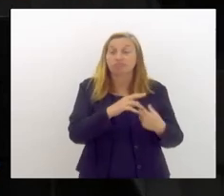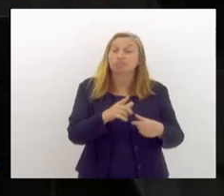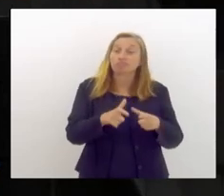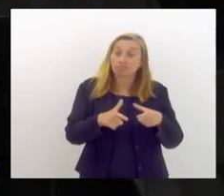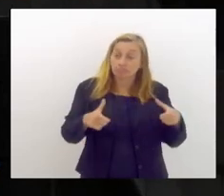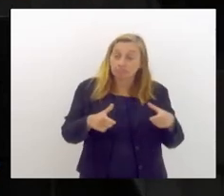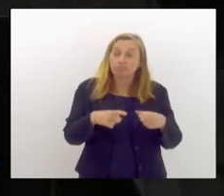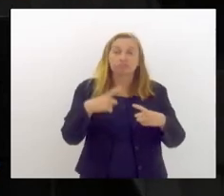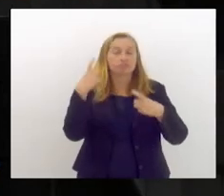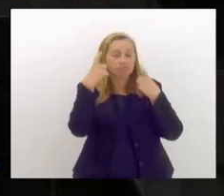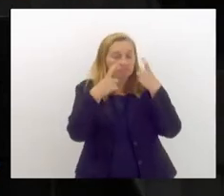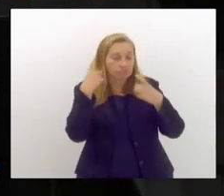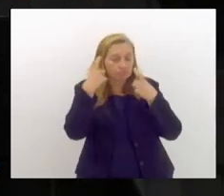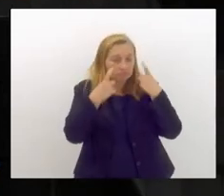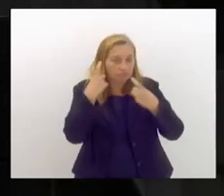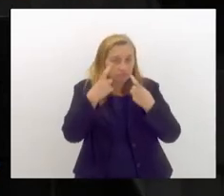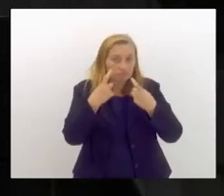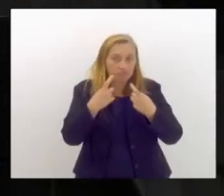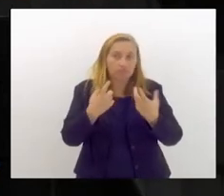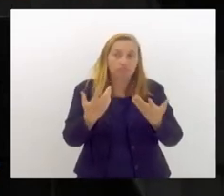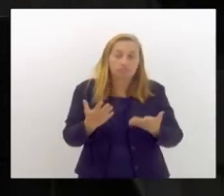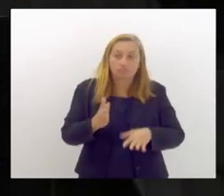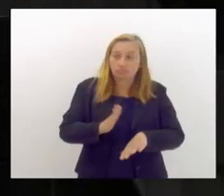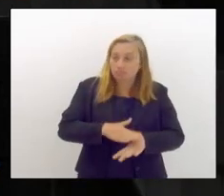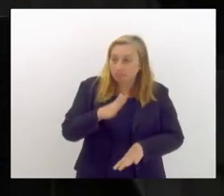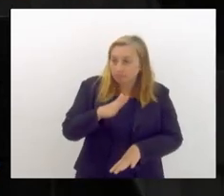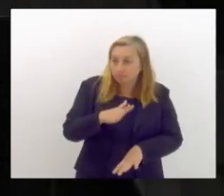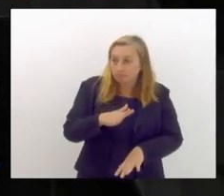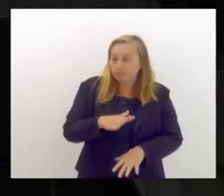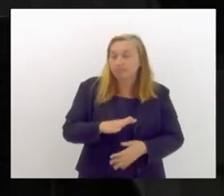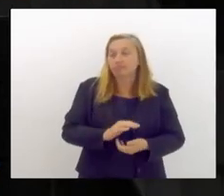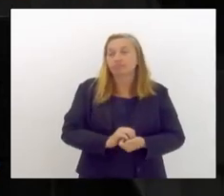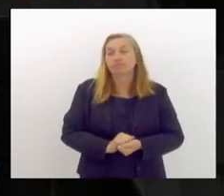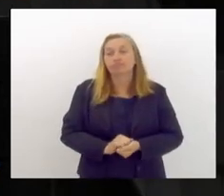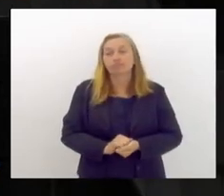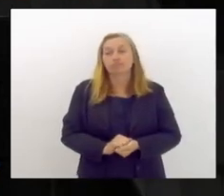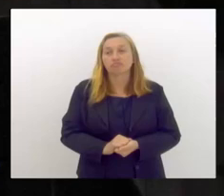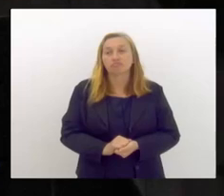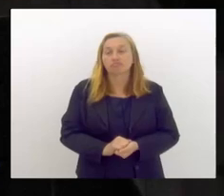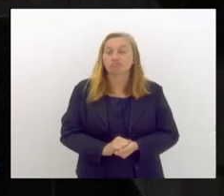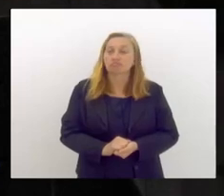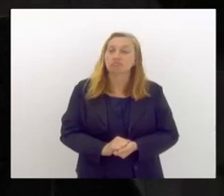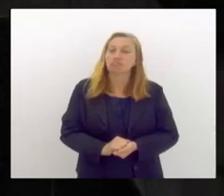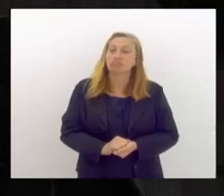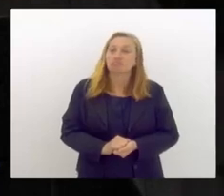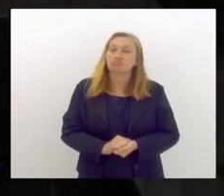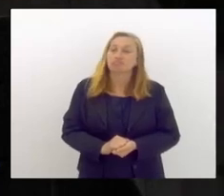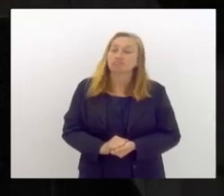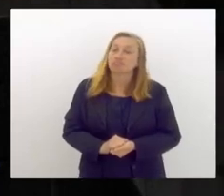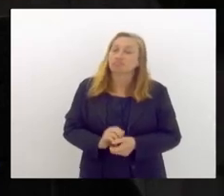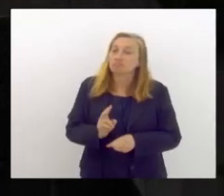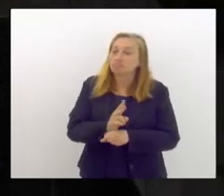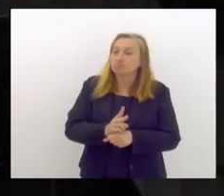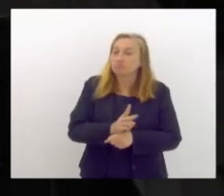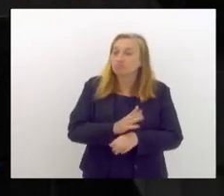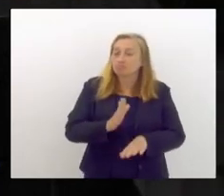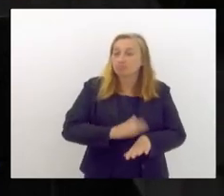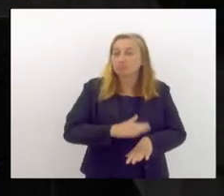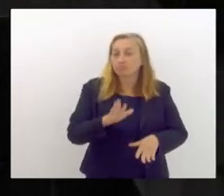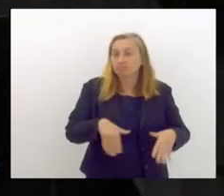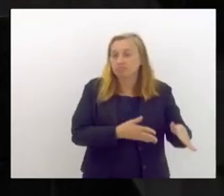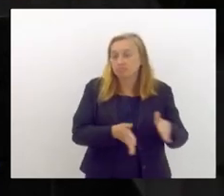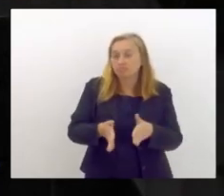essa preocupação extra e desnecessária de buscar os mais diversos